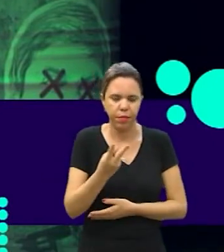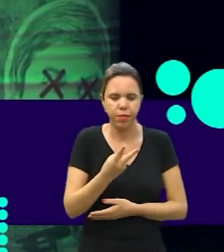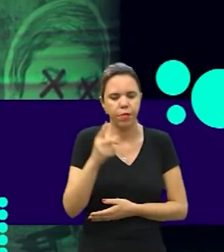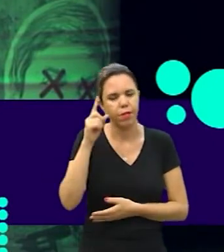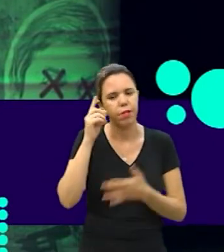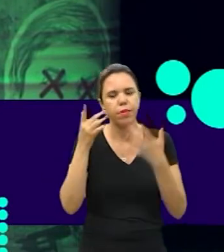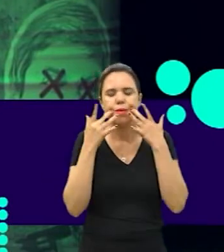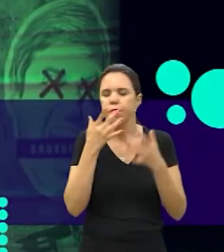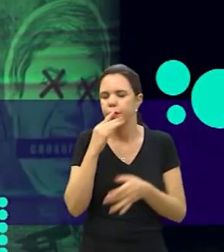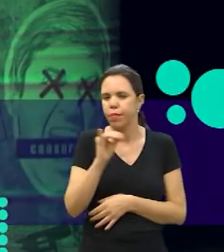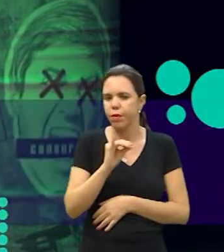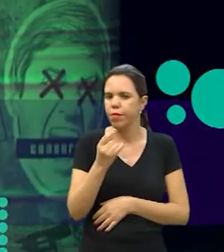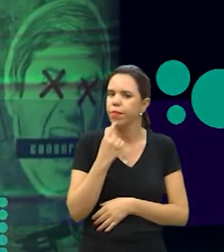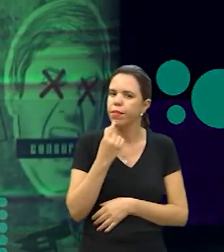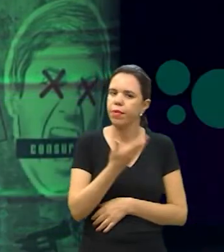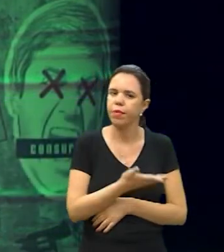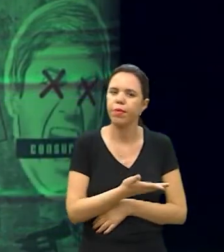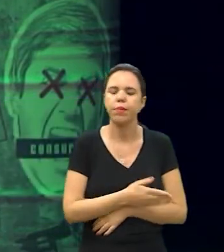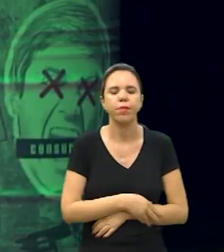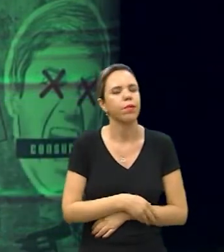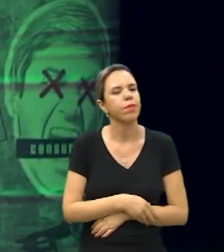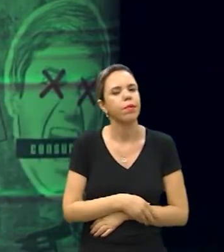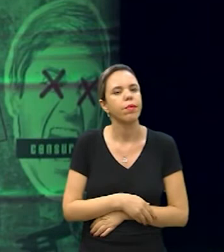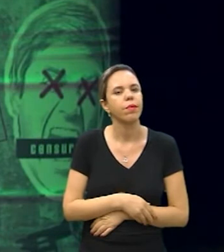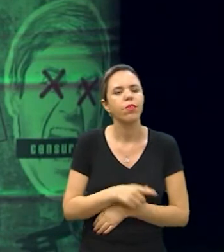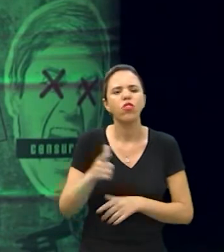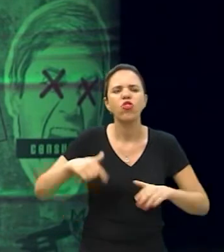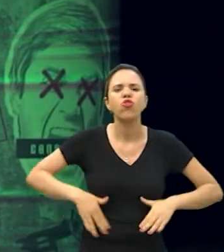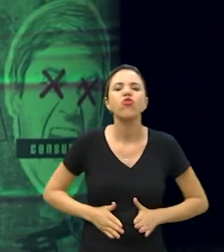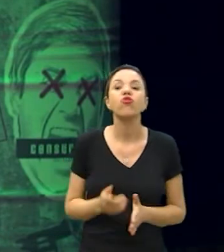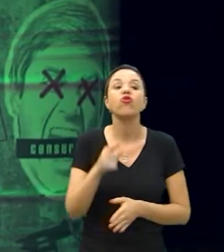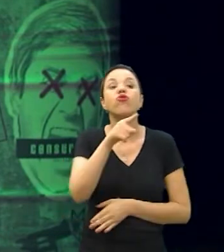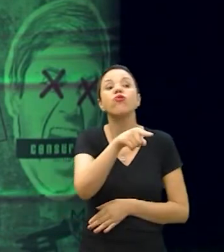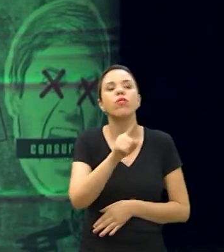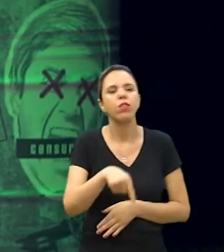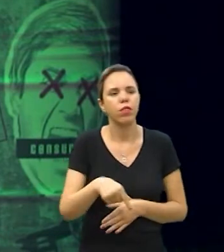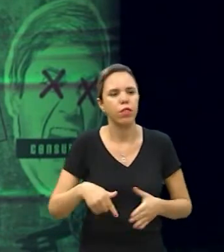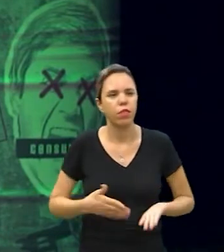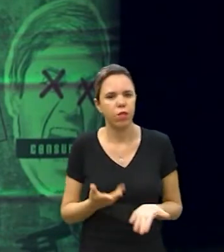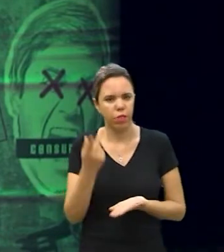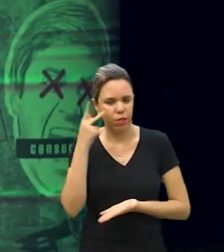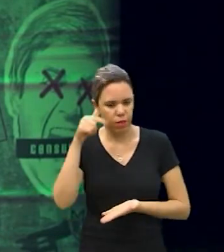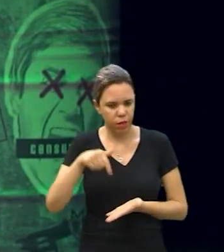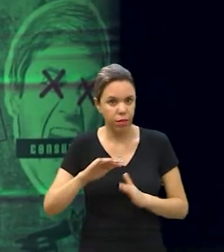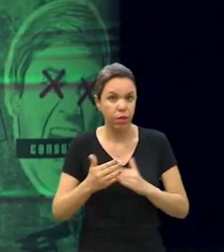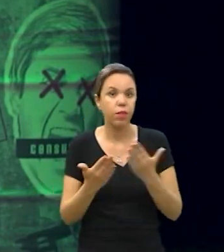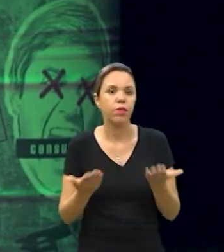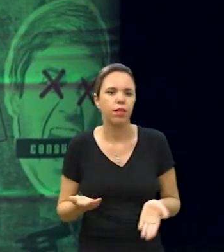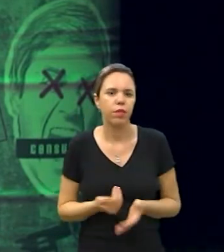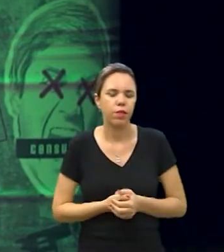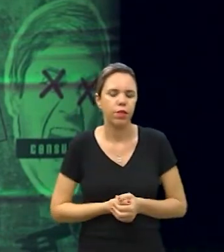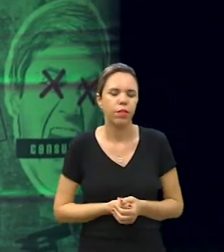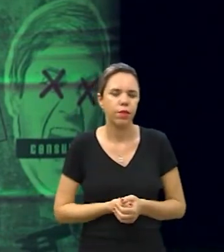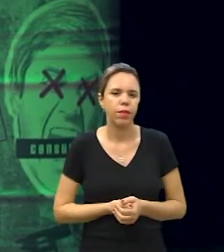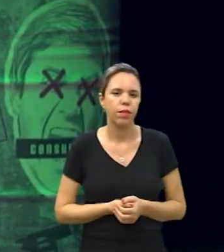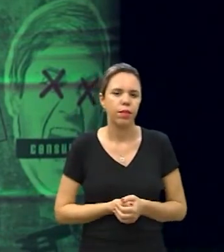Vai ser no Teatro Iguatemi, Campinas. Aonde você nasceu, mano? São Paulo, que bairro?